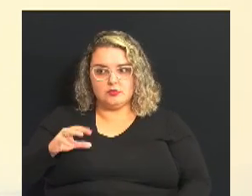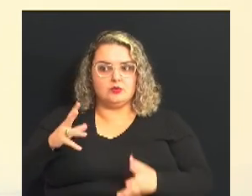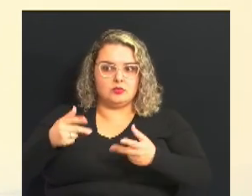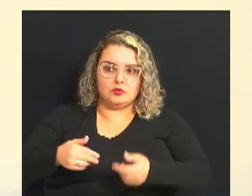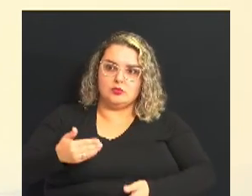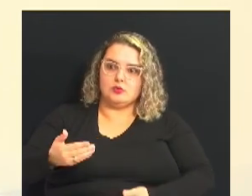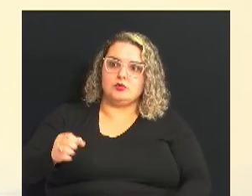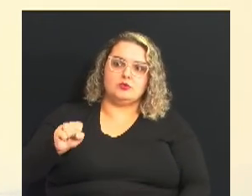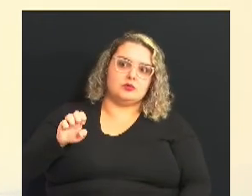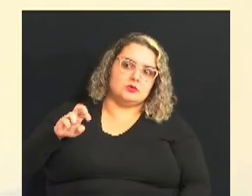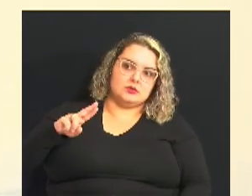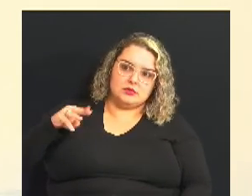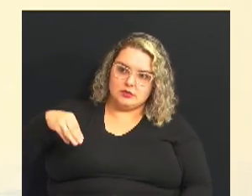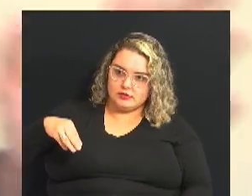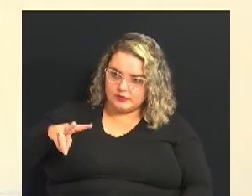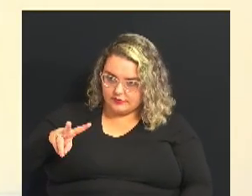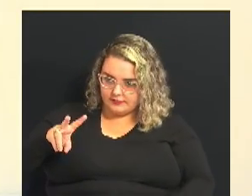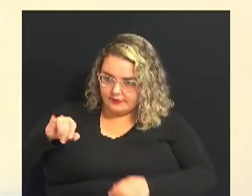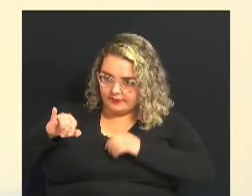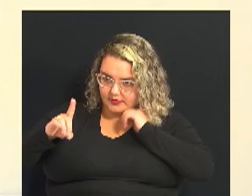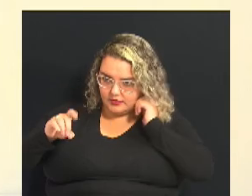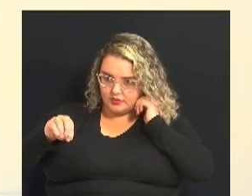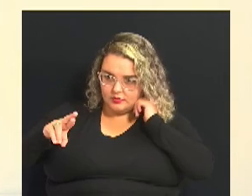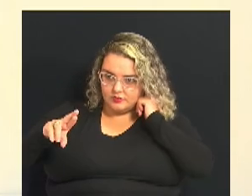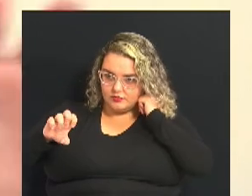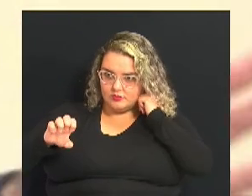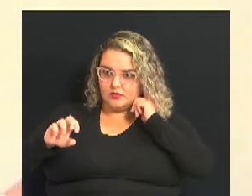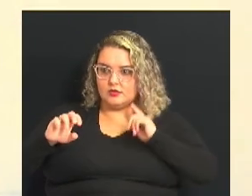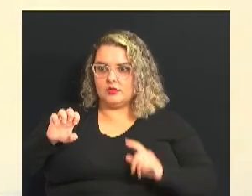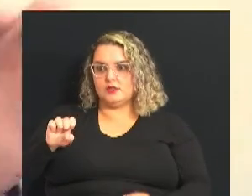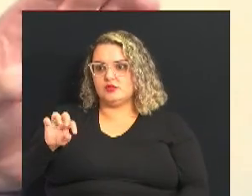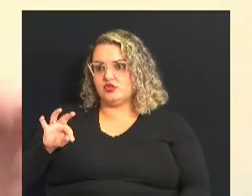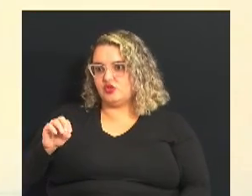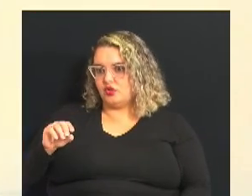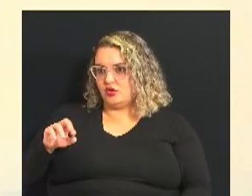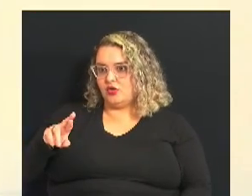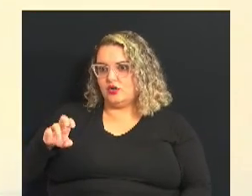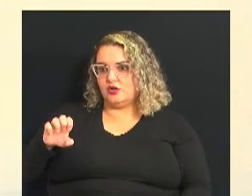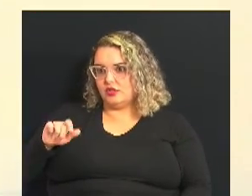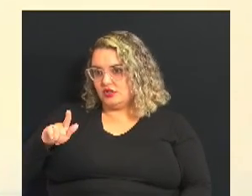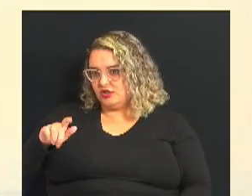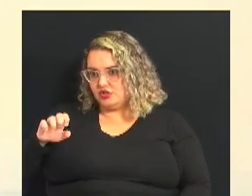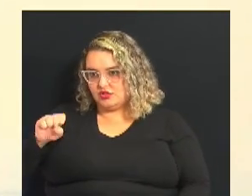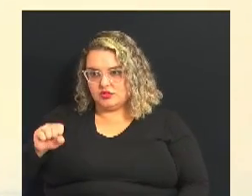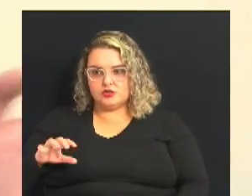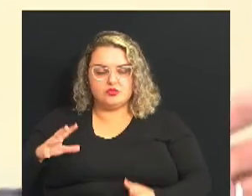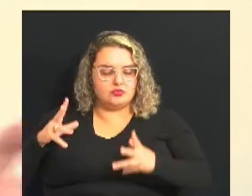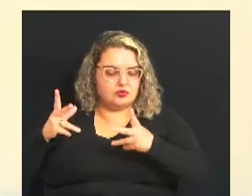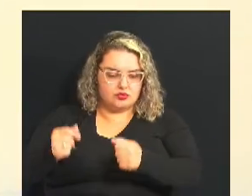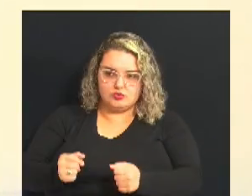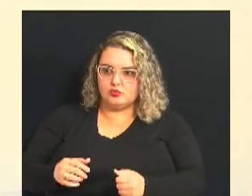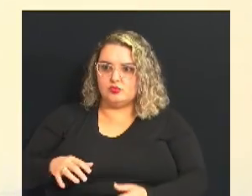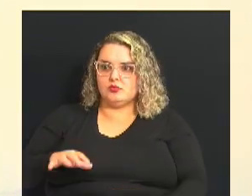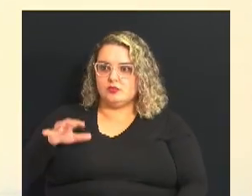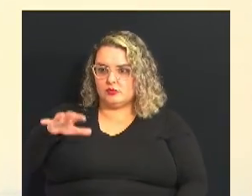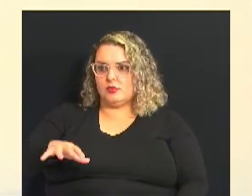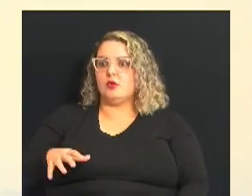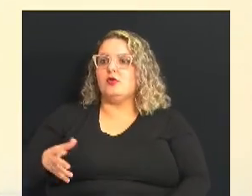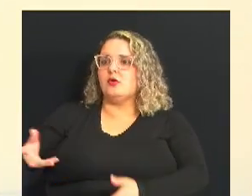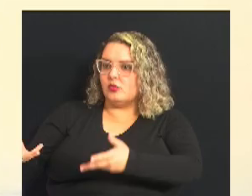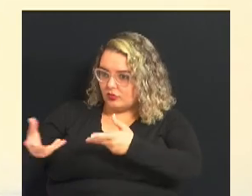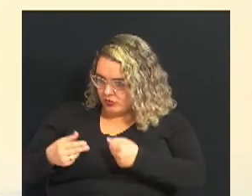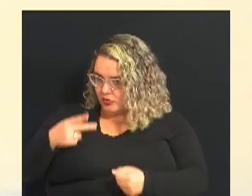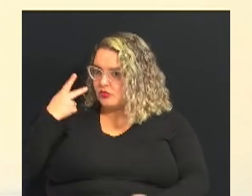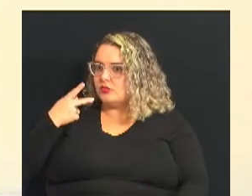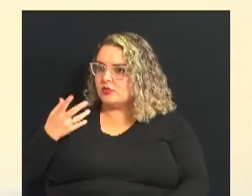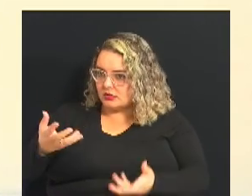data center, storages, switches, nossos links chegam todos lá. Convido até o vereador, quando quiser fazer uma